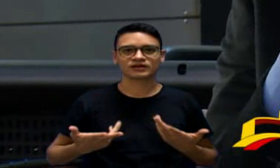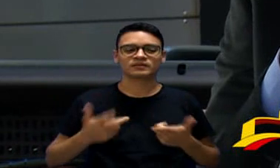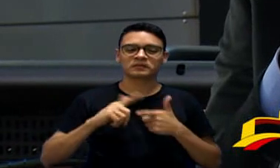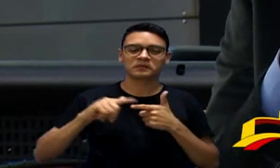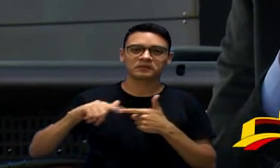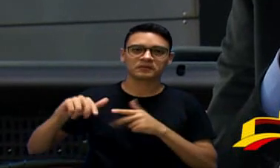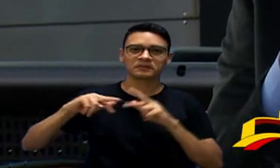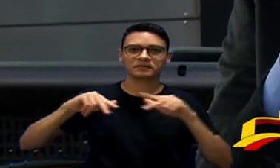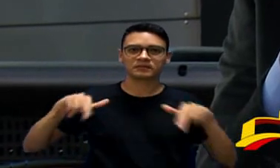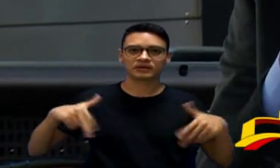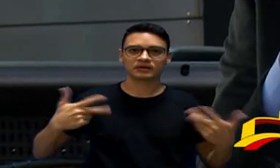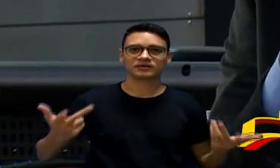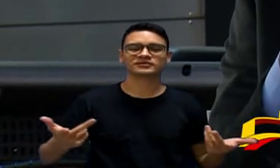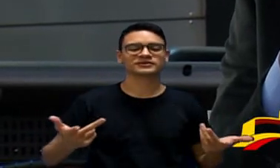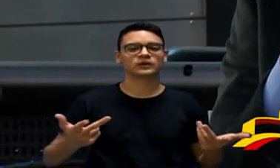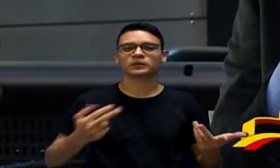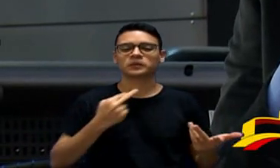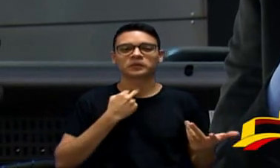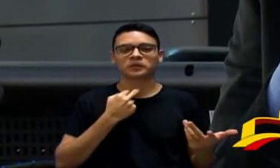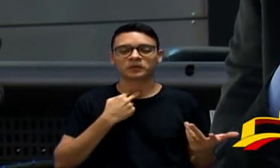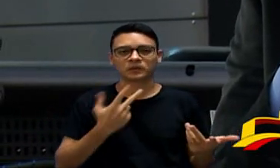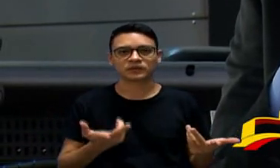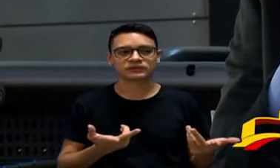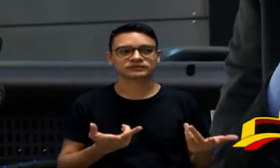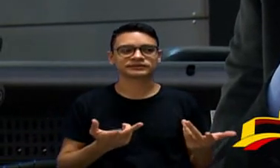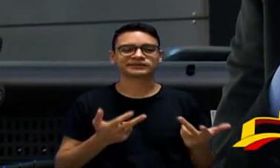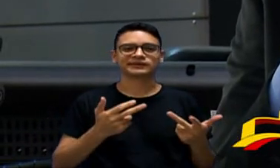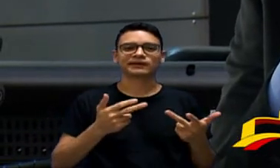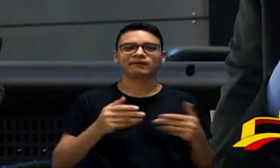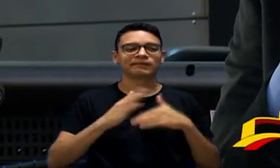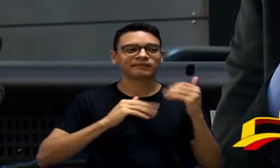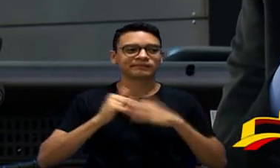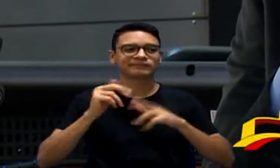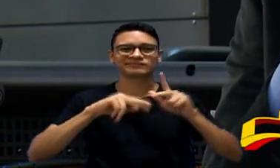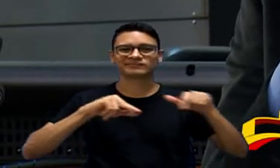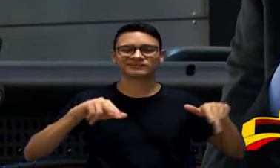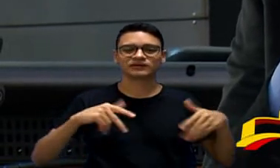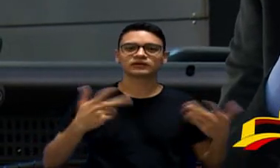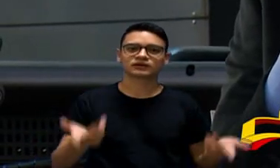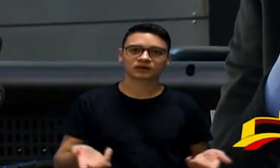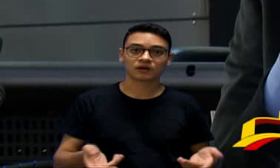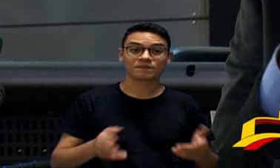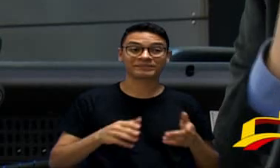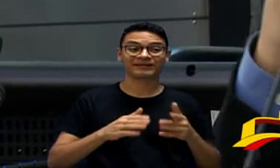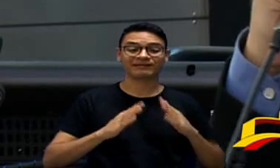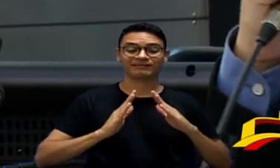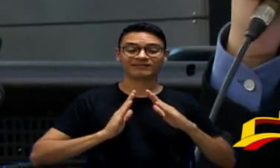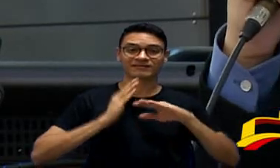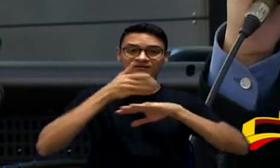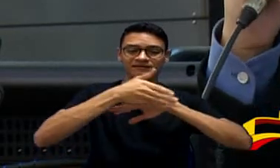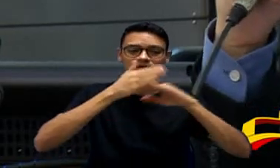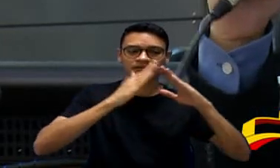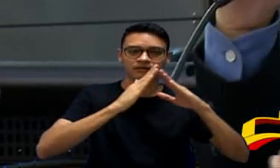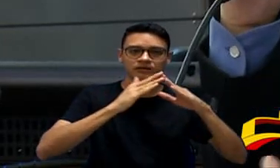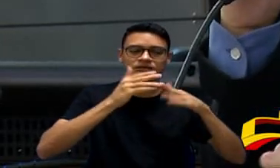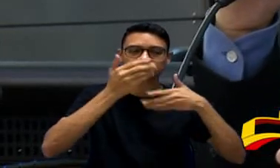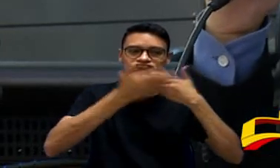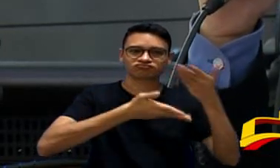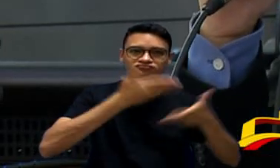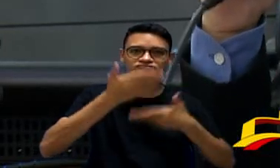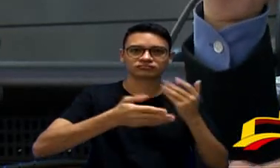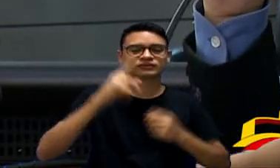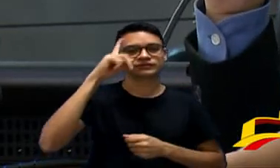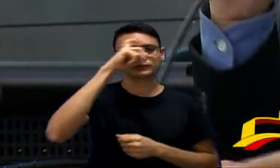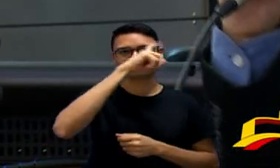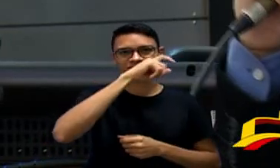nenhum. Então, são pessoas que precisam desse atendimento. O home care é importante. A gente sabe que é difícil o home care, Vitão, Fausto,